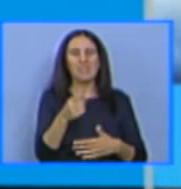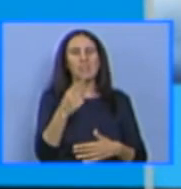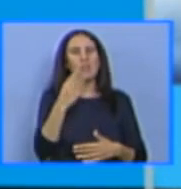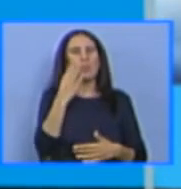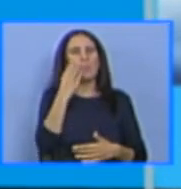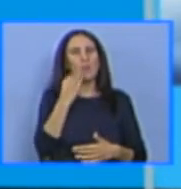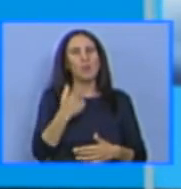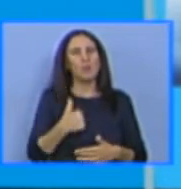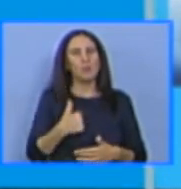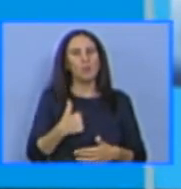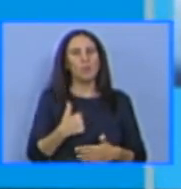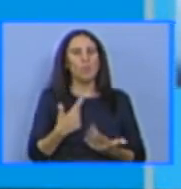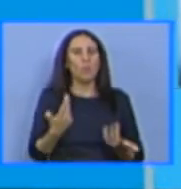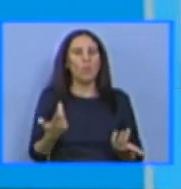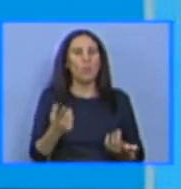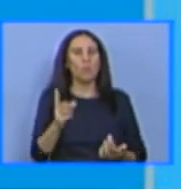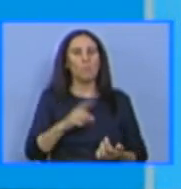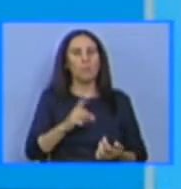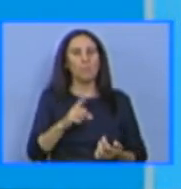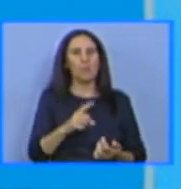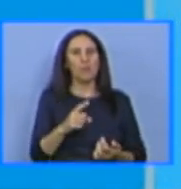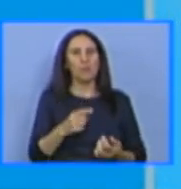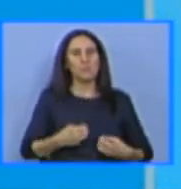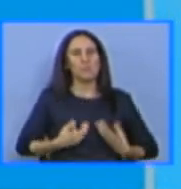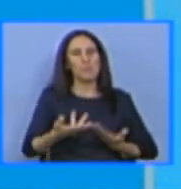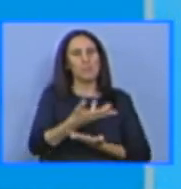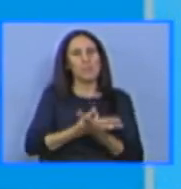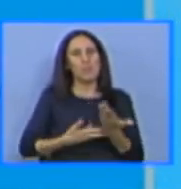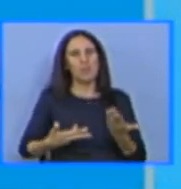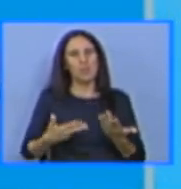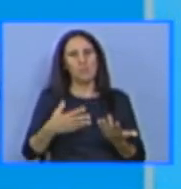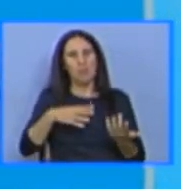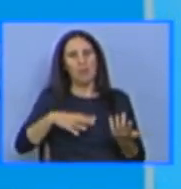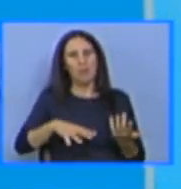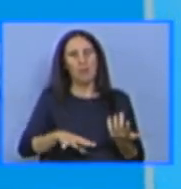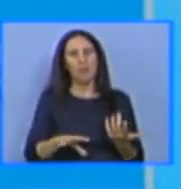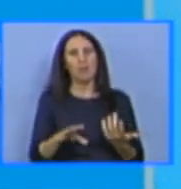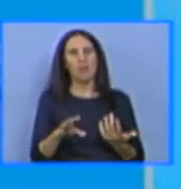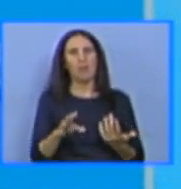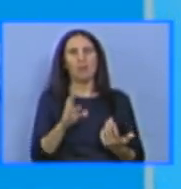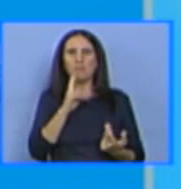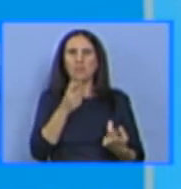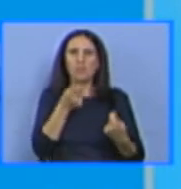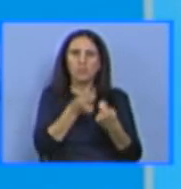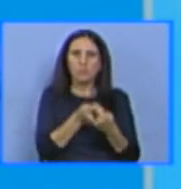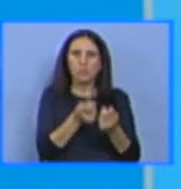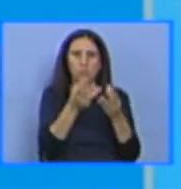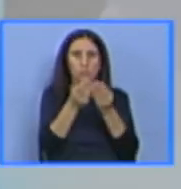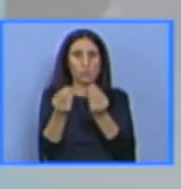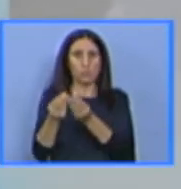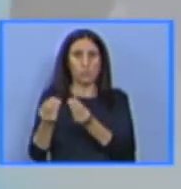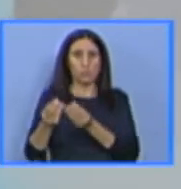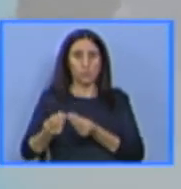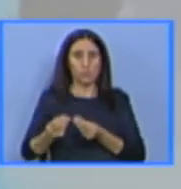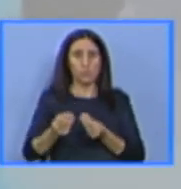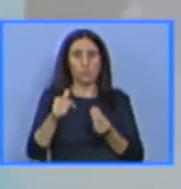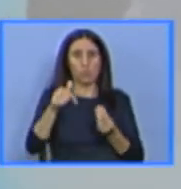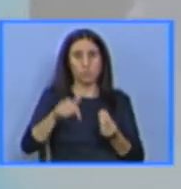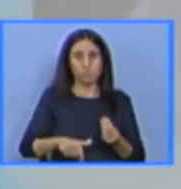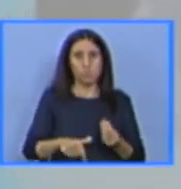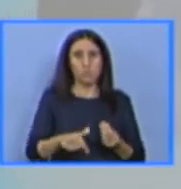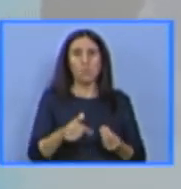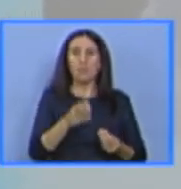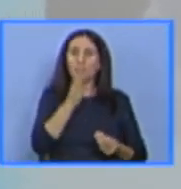achava que, ou muitas vezes partilhava o desejo de respostas e de soluções imediatas